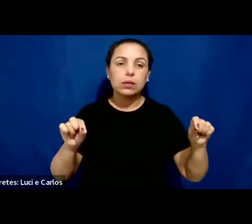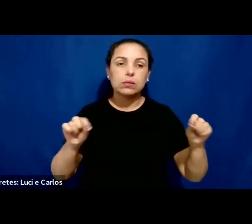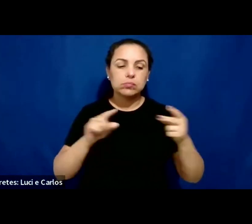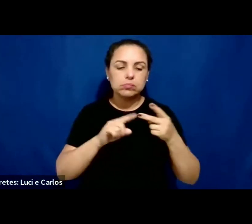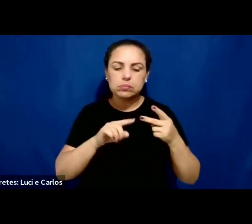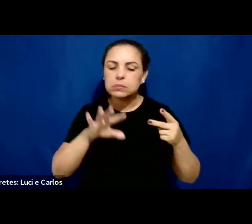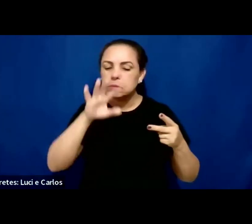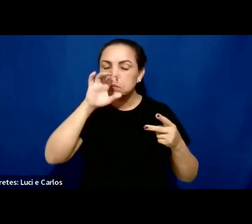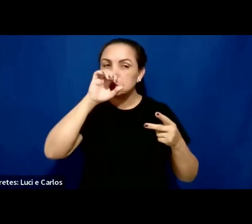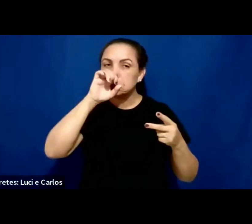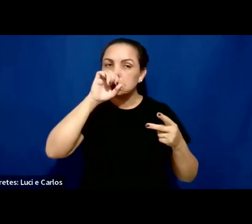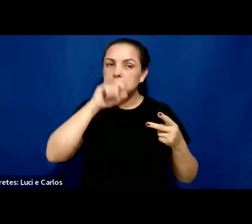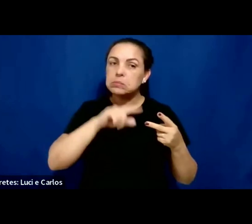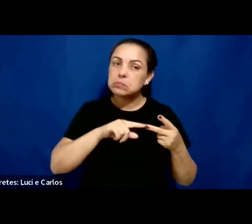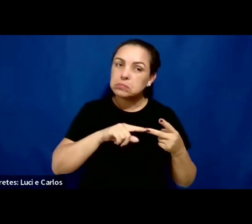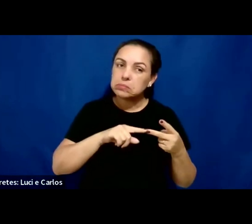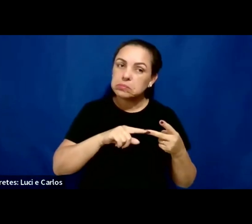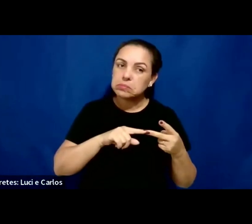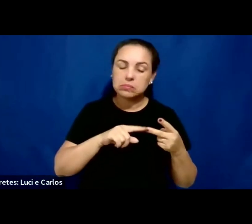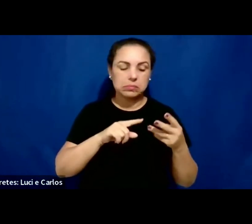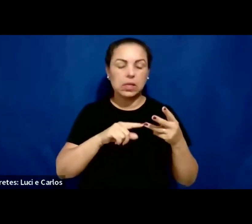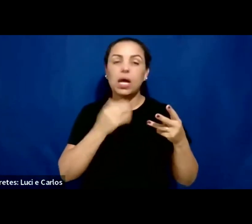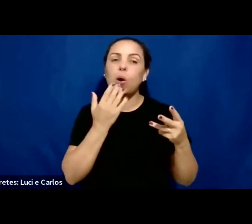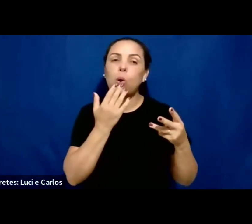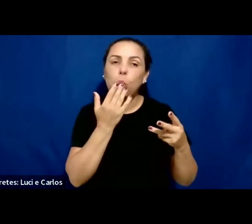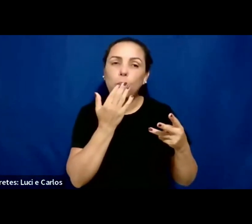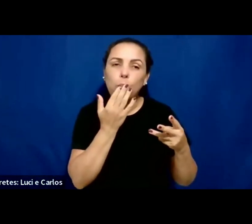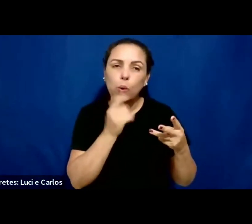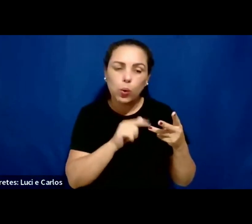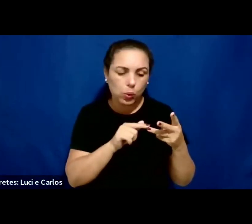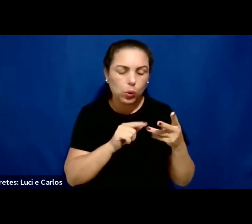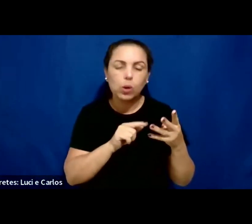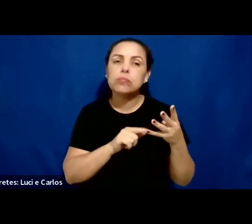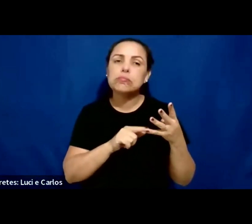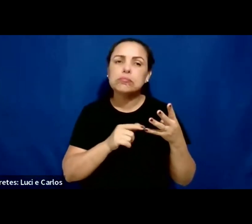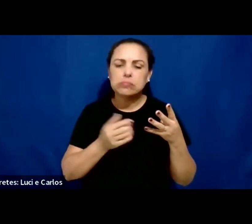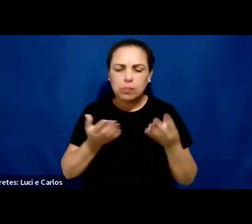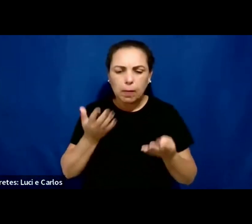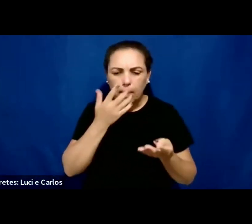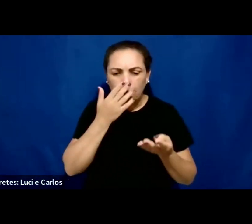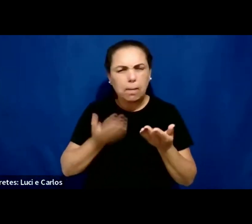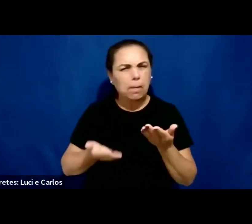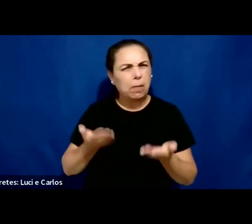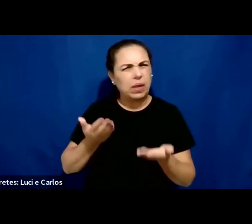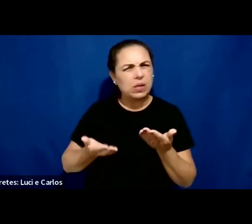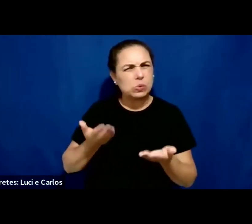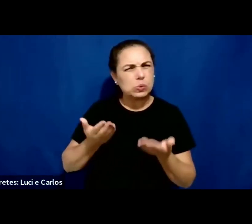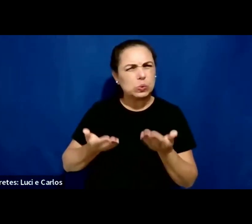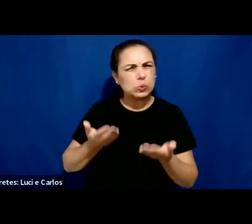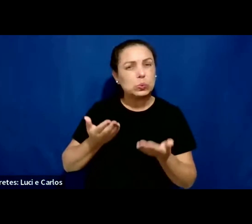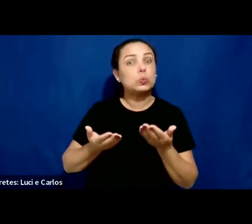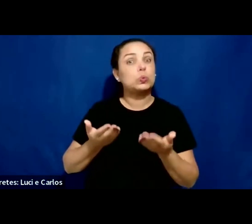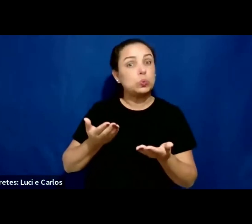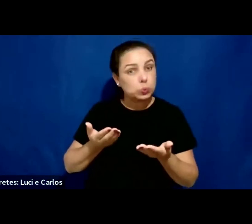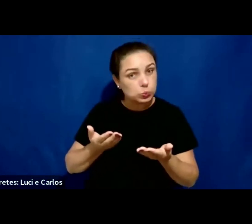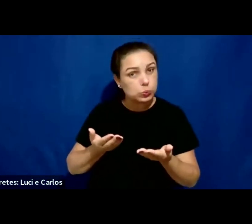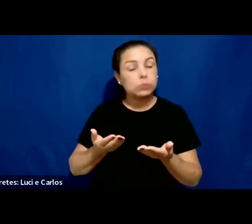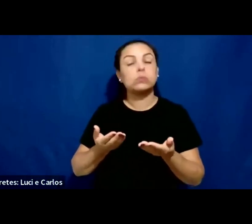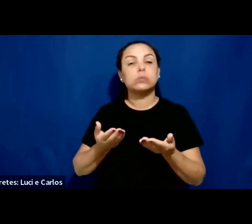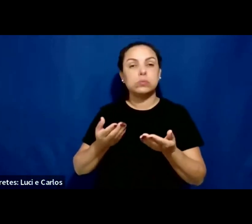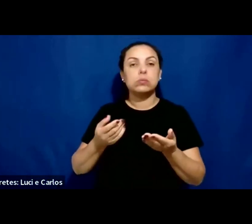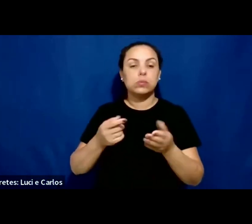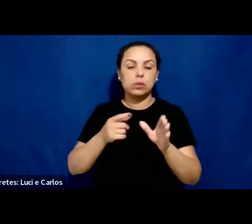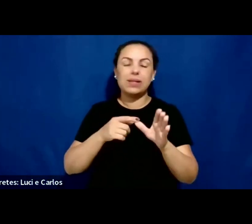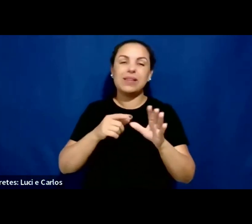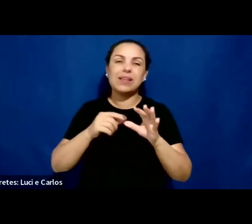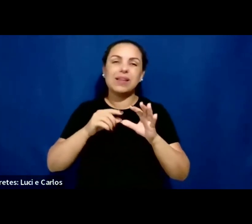fragrância, a cor, a consistência e o peso. A estrutura tem que ser umas fezes bem